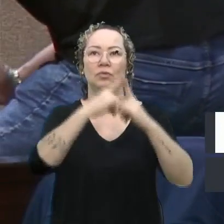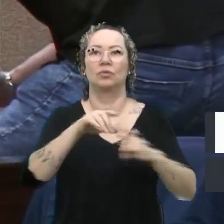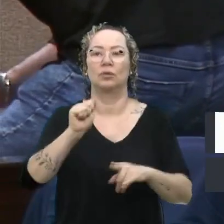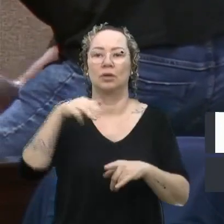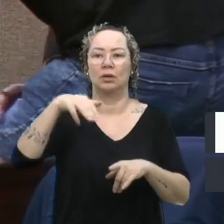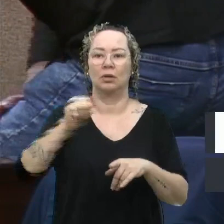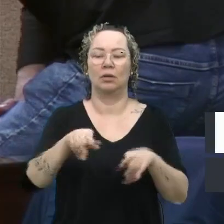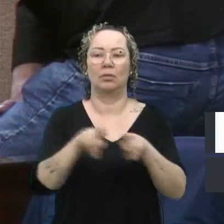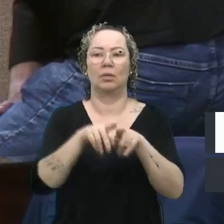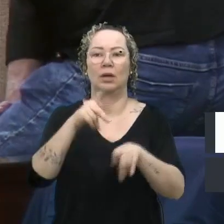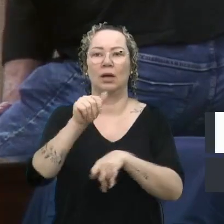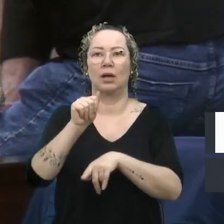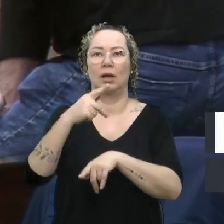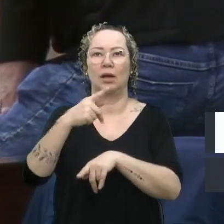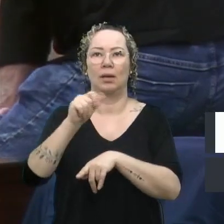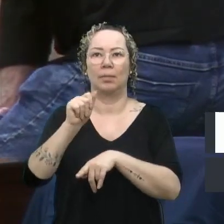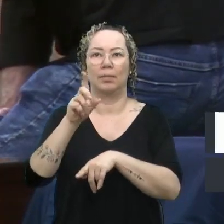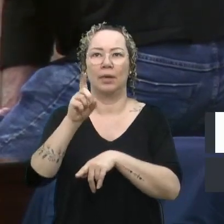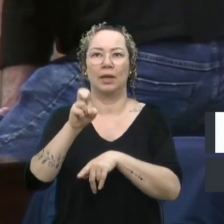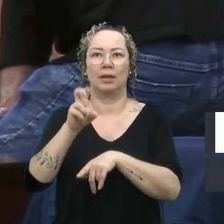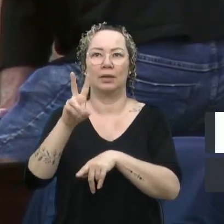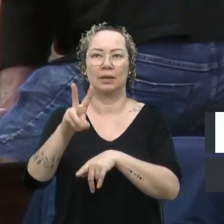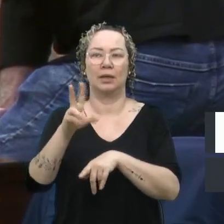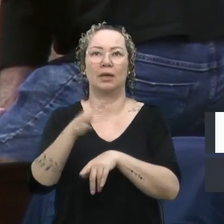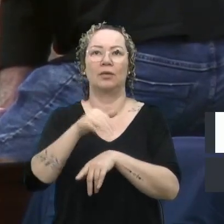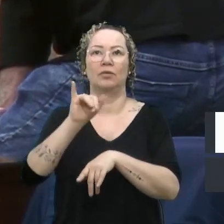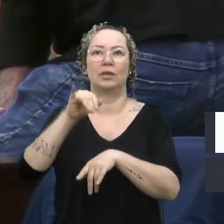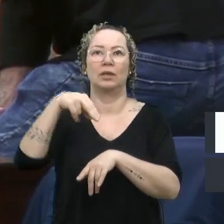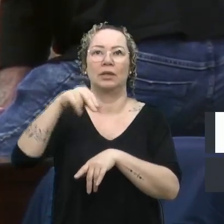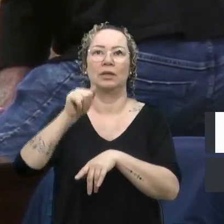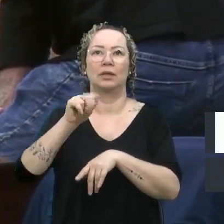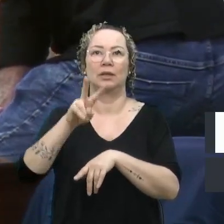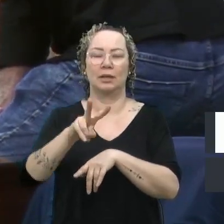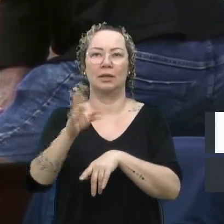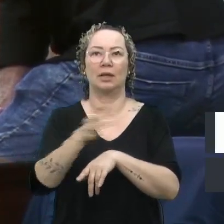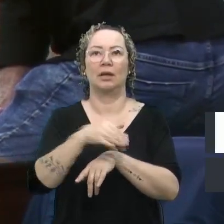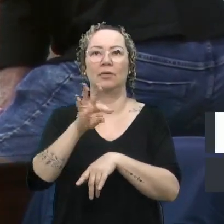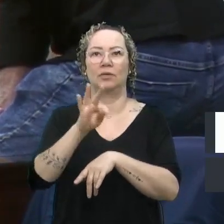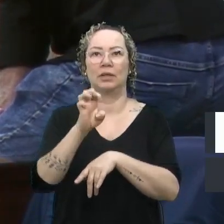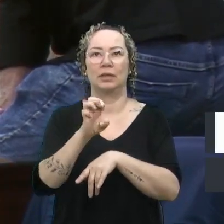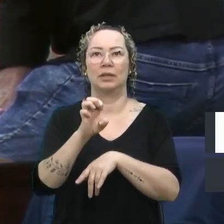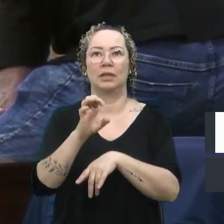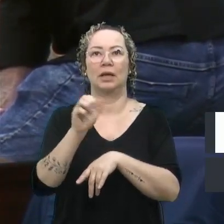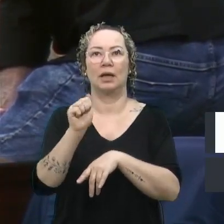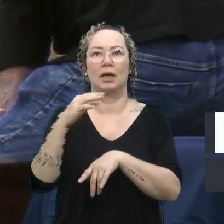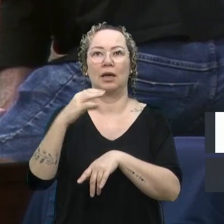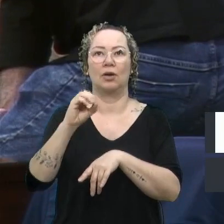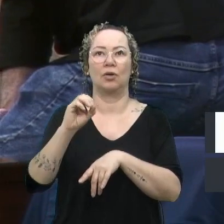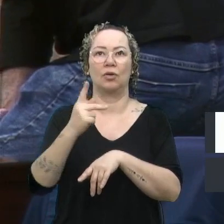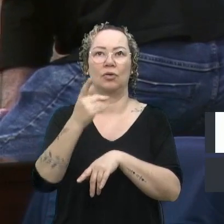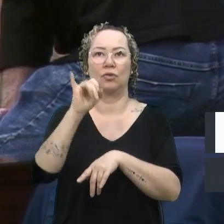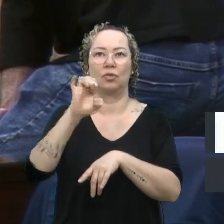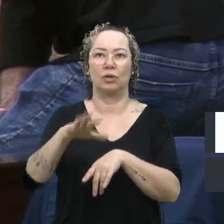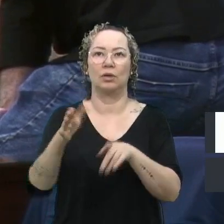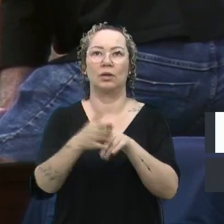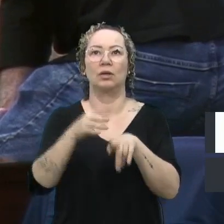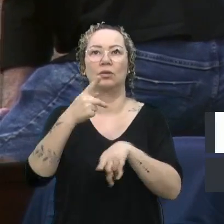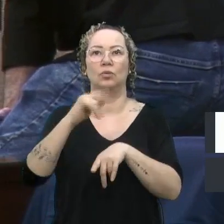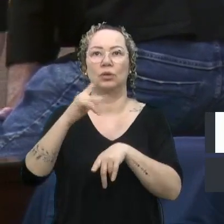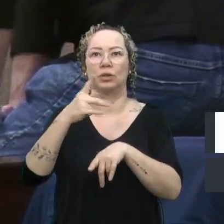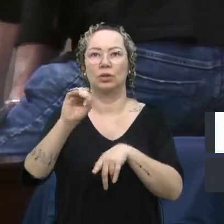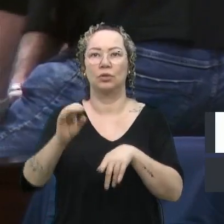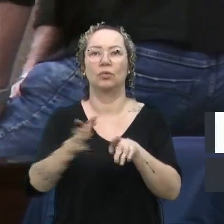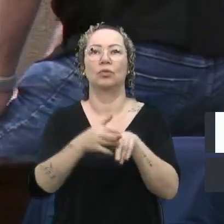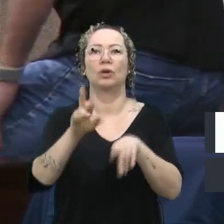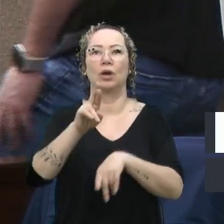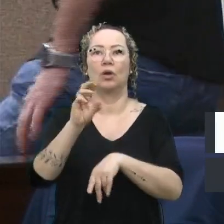APADEV, do INAVE, do TEACOLE, do Centro do Autismo, do Círculo, do Kiko Girardi, da Rose,